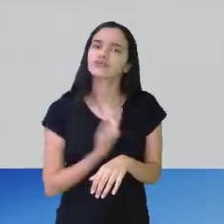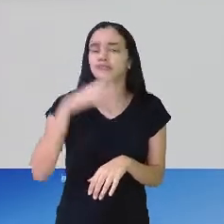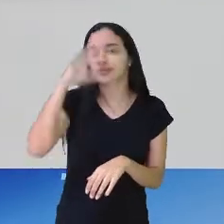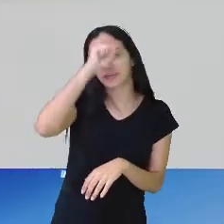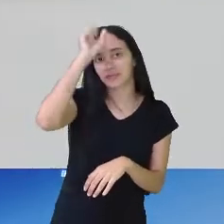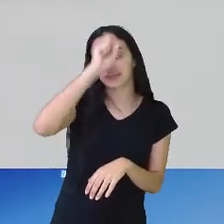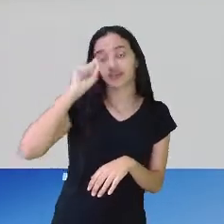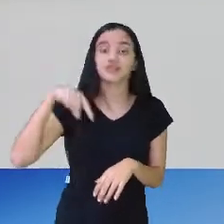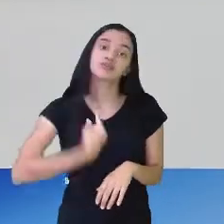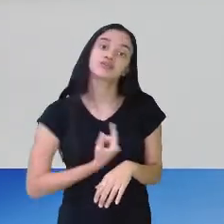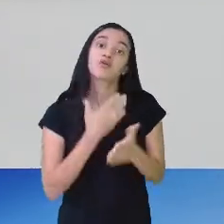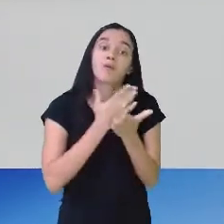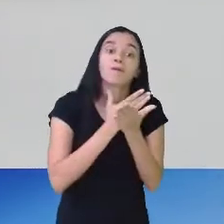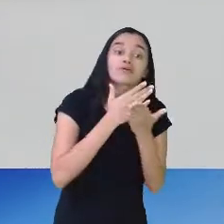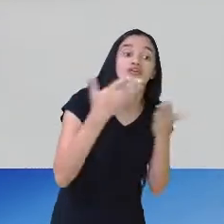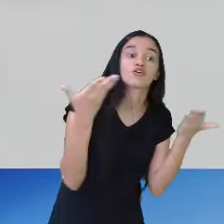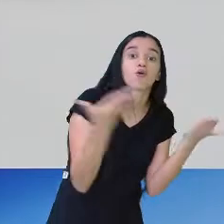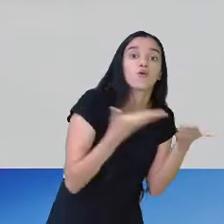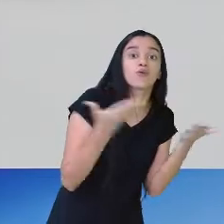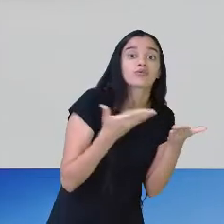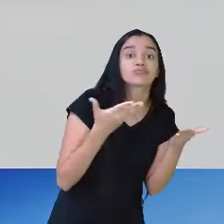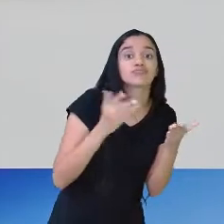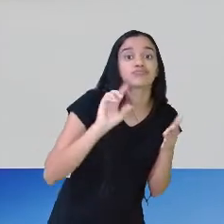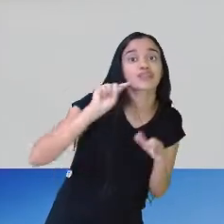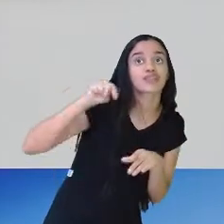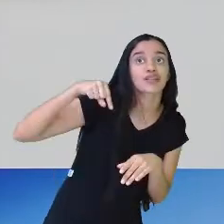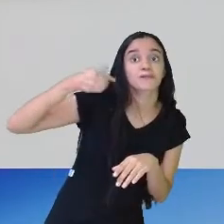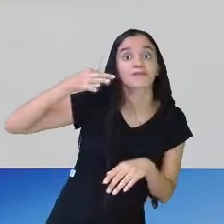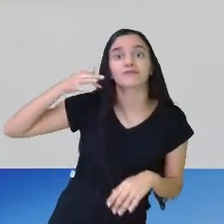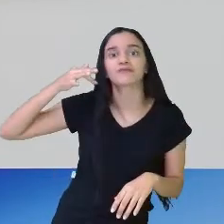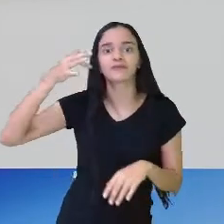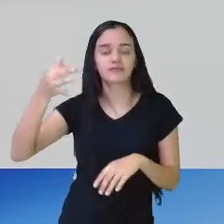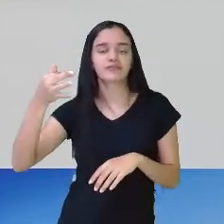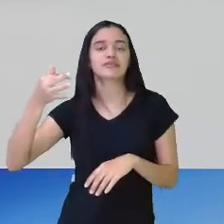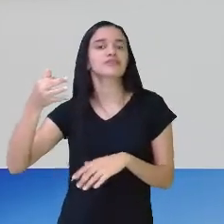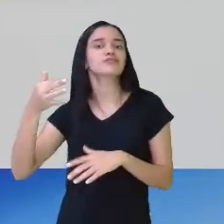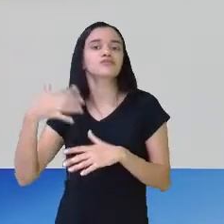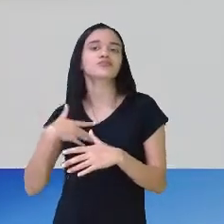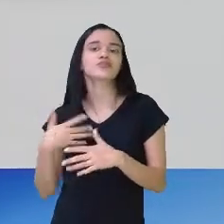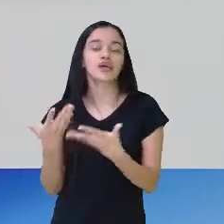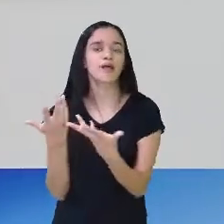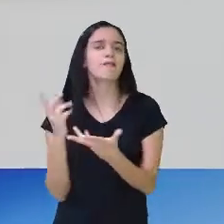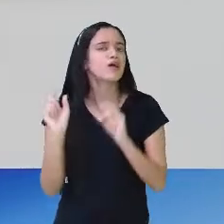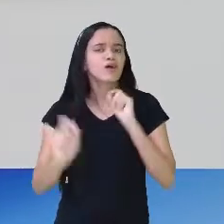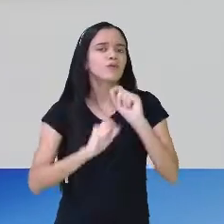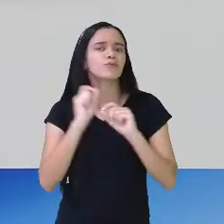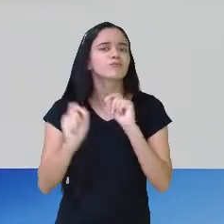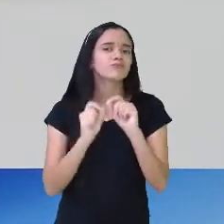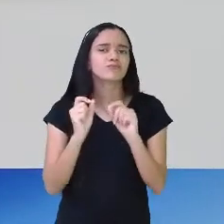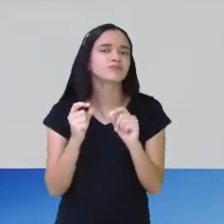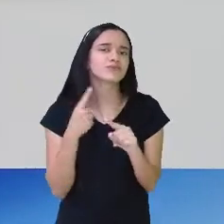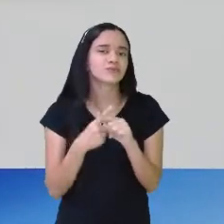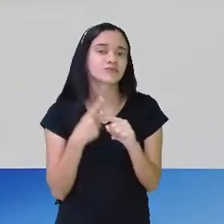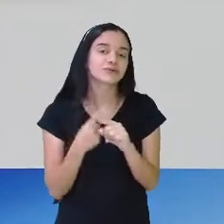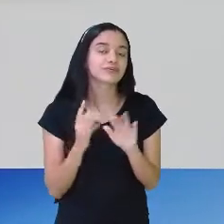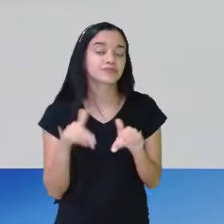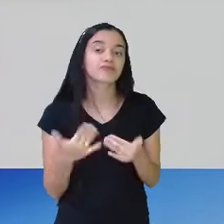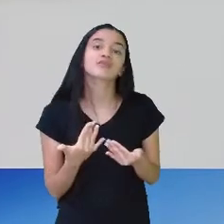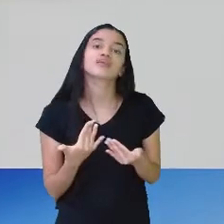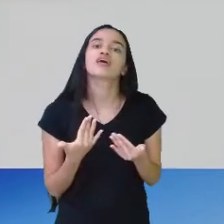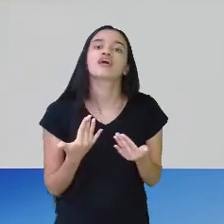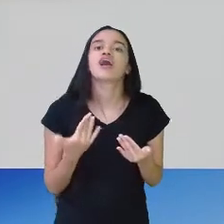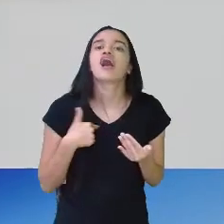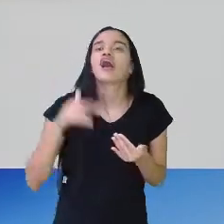Então, a gente começando hoje, daqui a um tempo, a gente já vai colher os frutos de hoje. Então, não é porque que a gente adia tanto. Deixo aqui